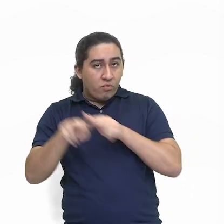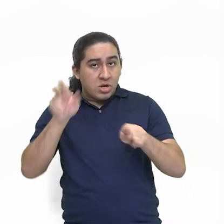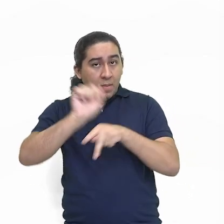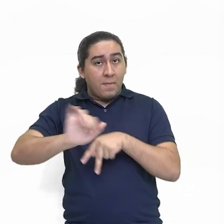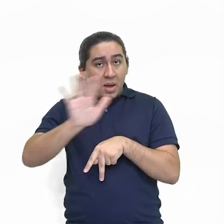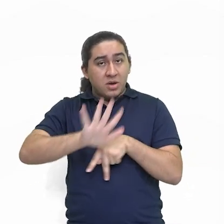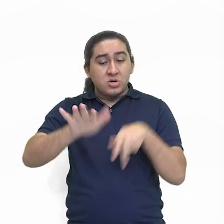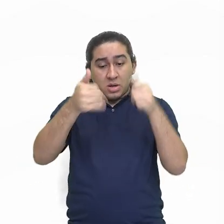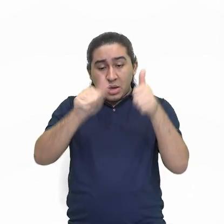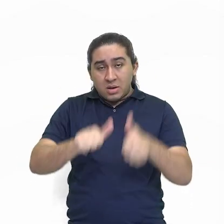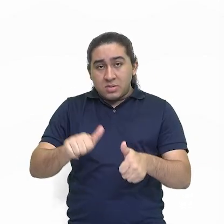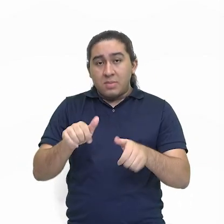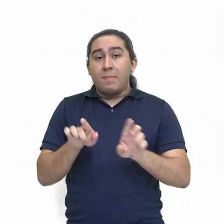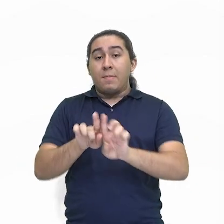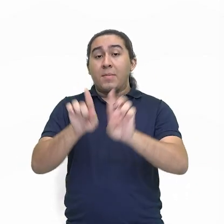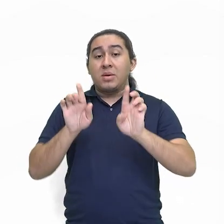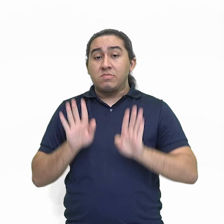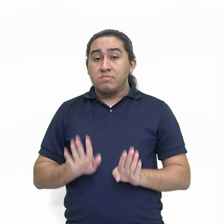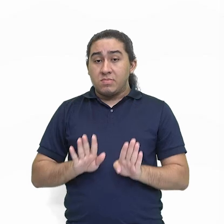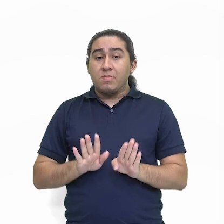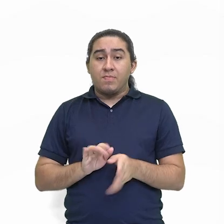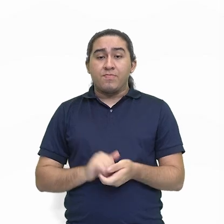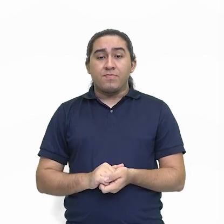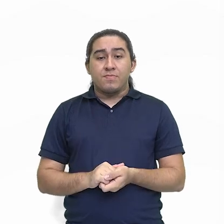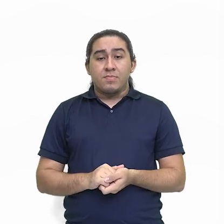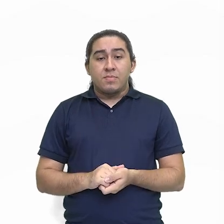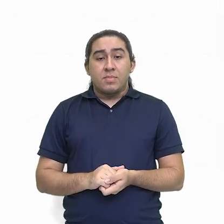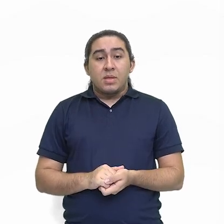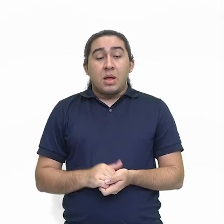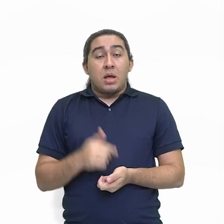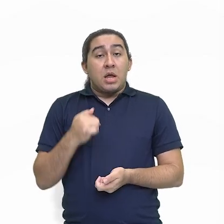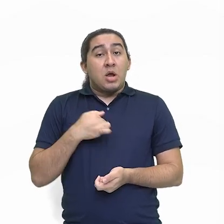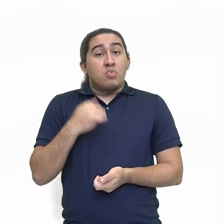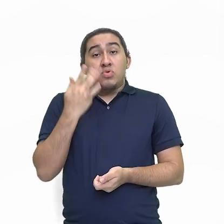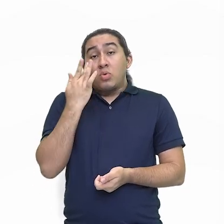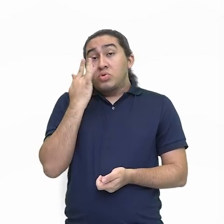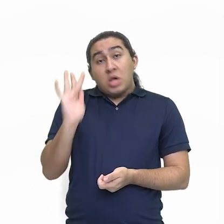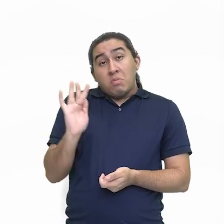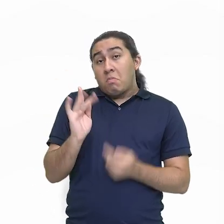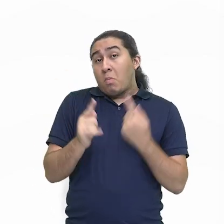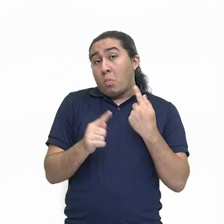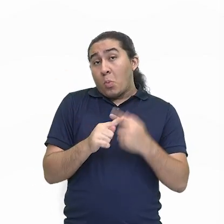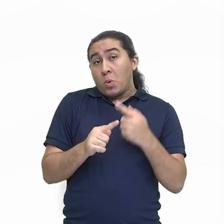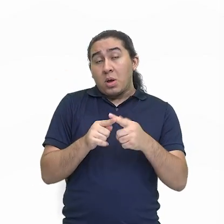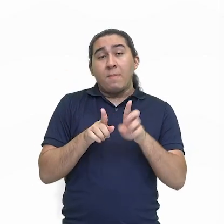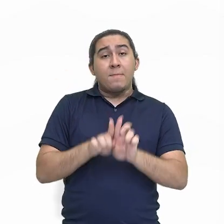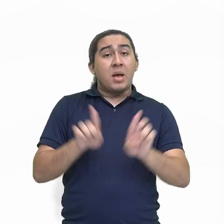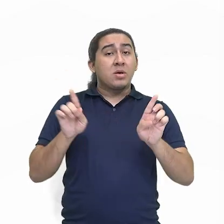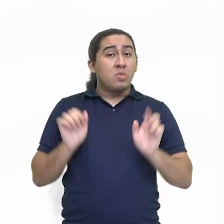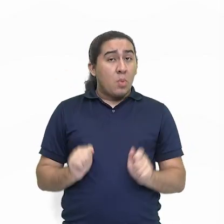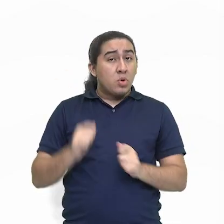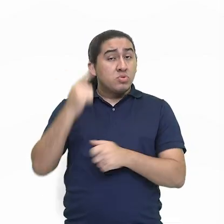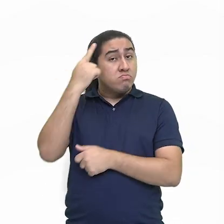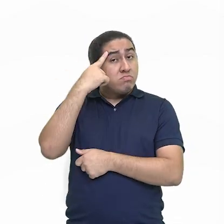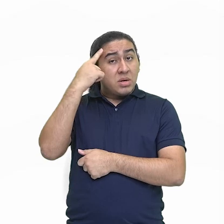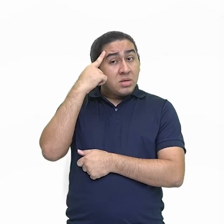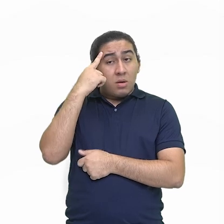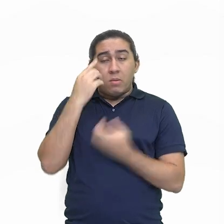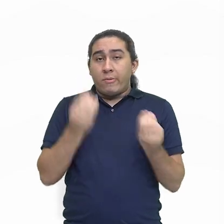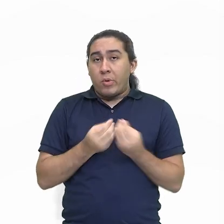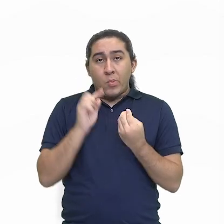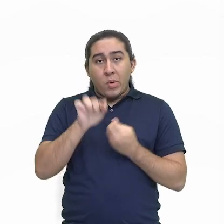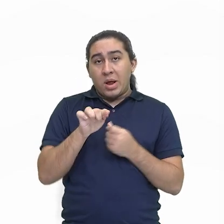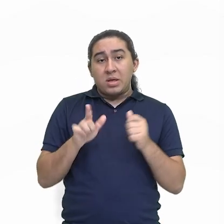nela. Mas eu não sei o motivo, mas eu posso deduzir pelo jeito que ela